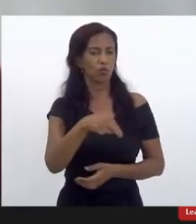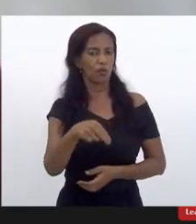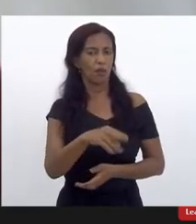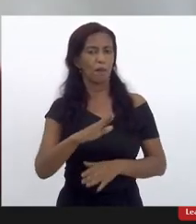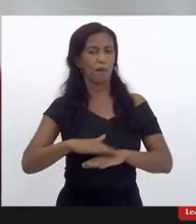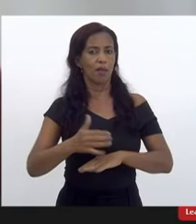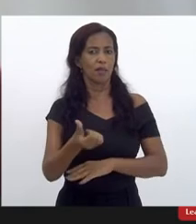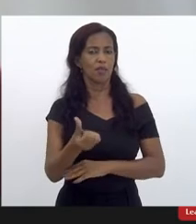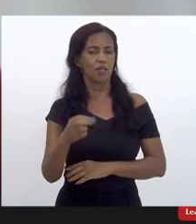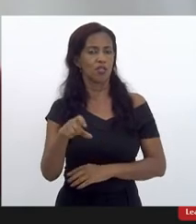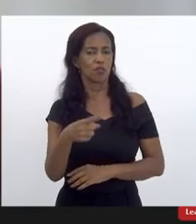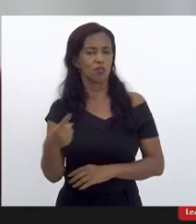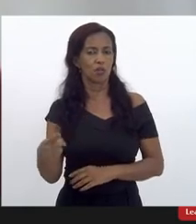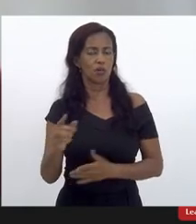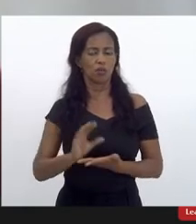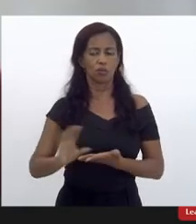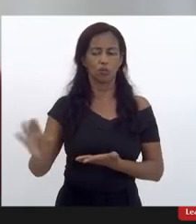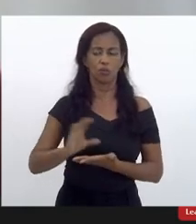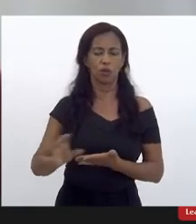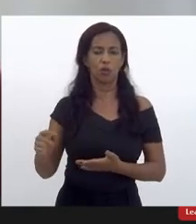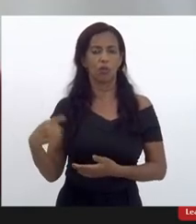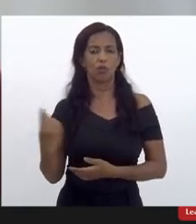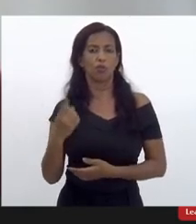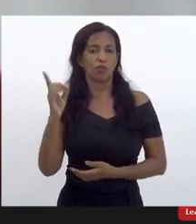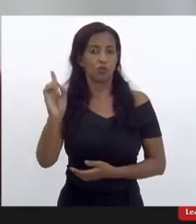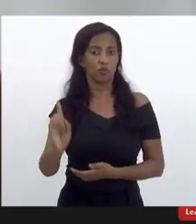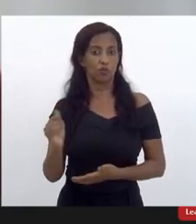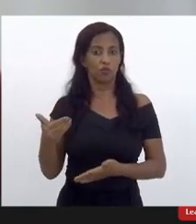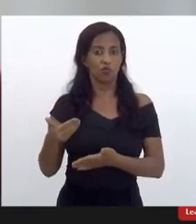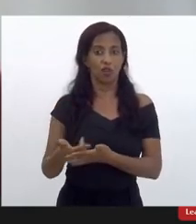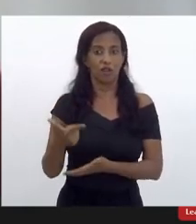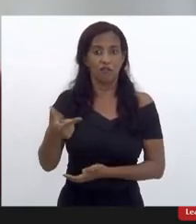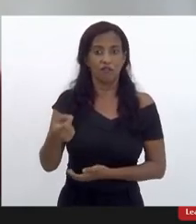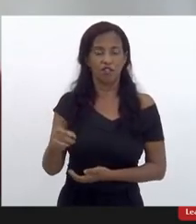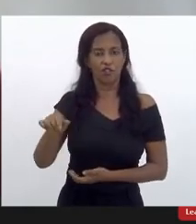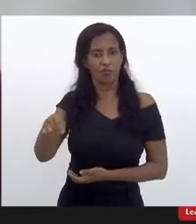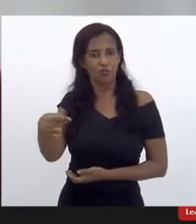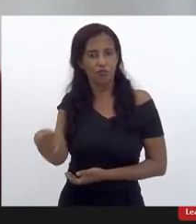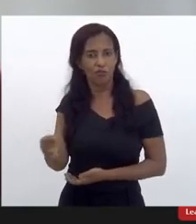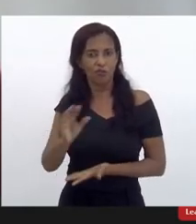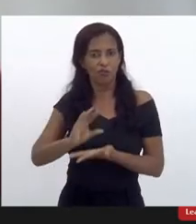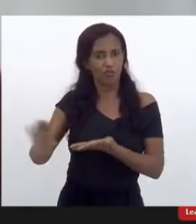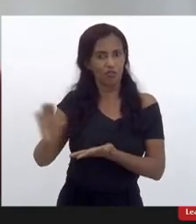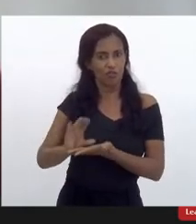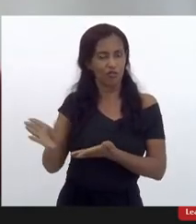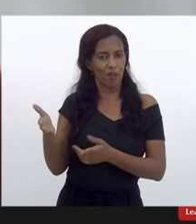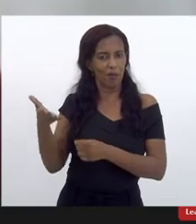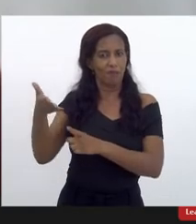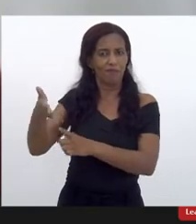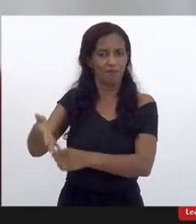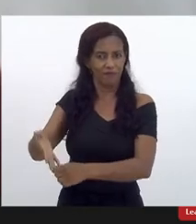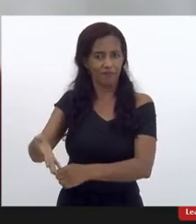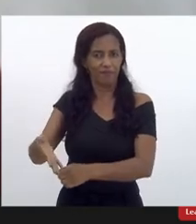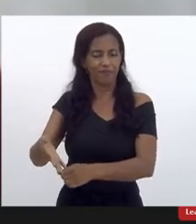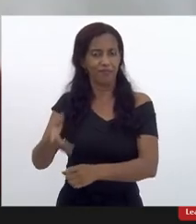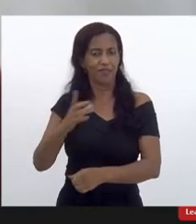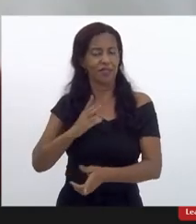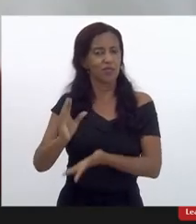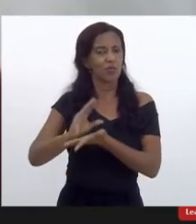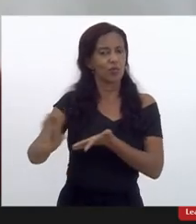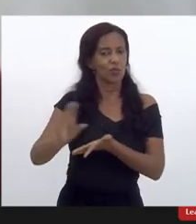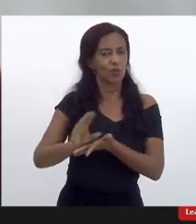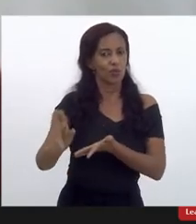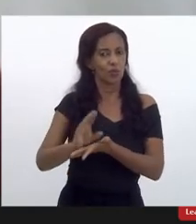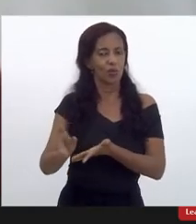6 milhões serão liberados para os nossos diretores. A gente vai estar chegando a 20 milhões de verba descentralizada sendo colocadas